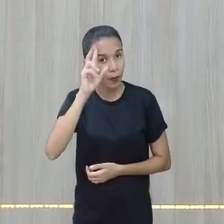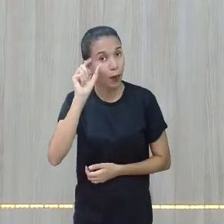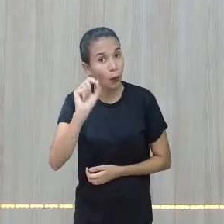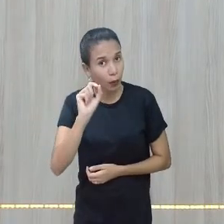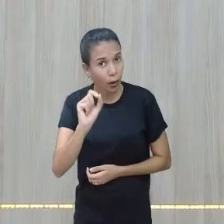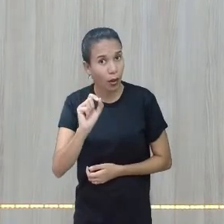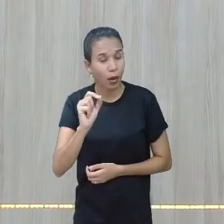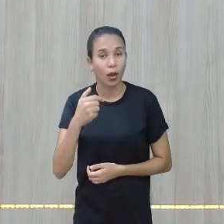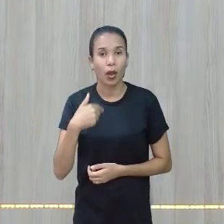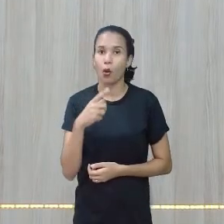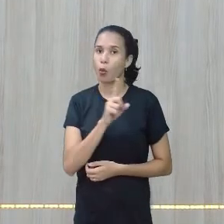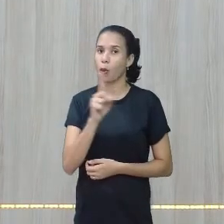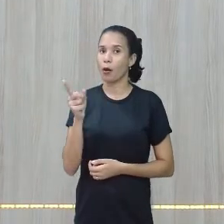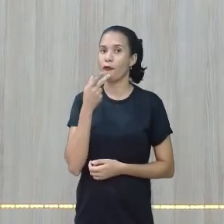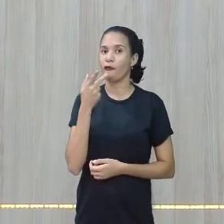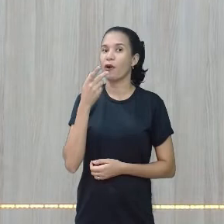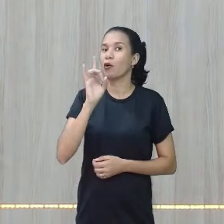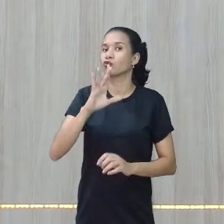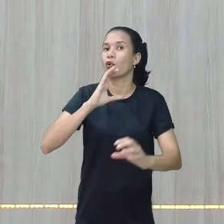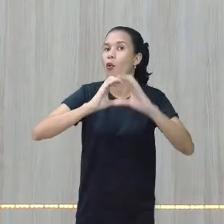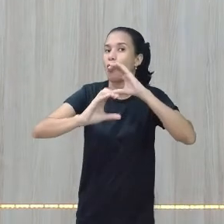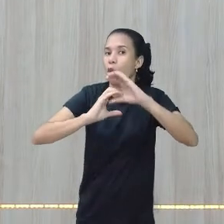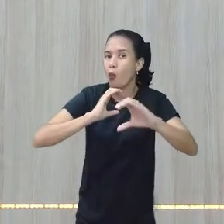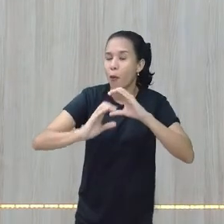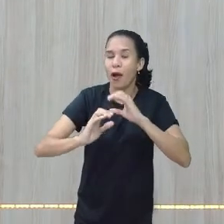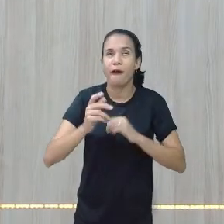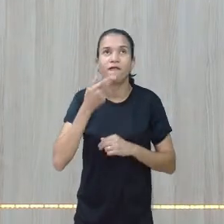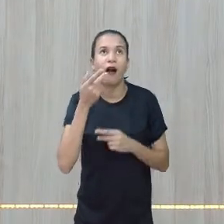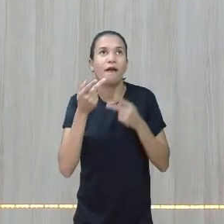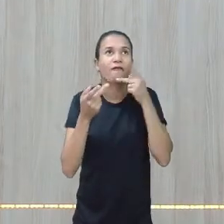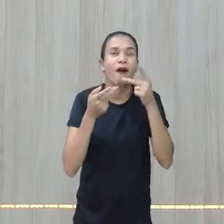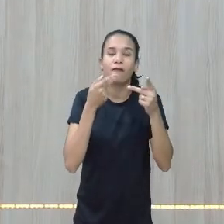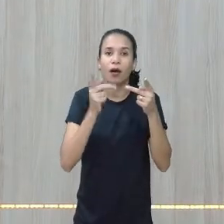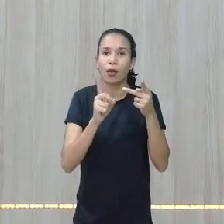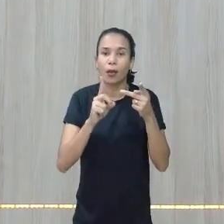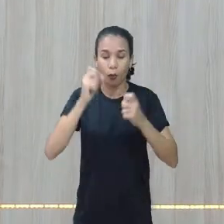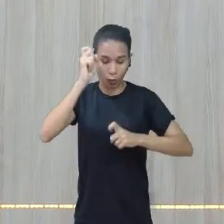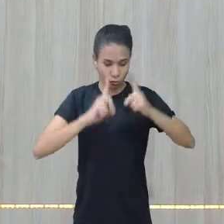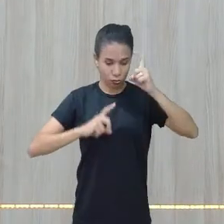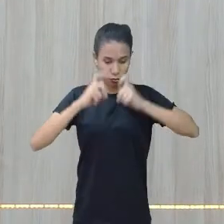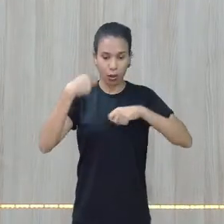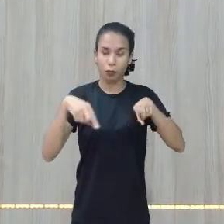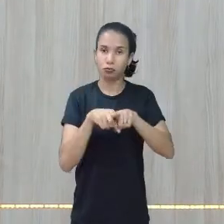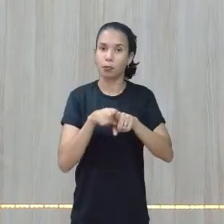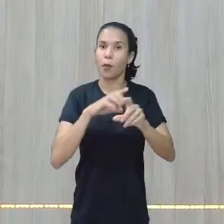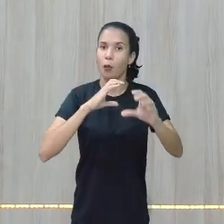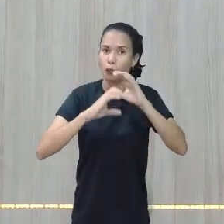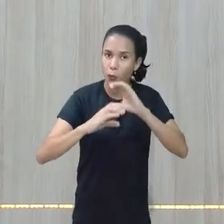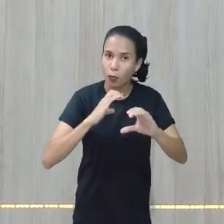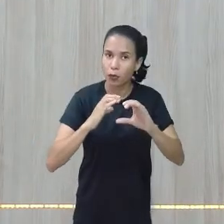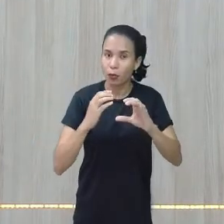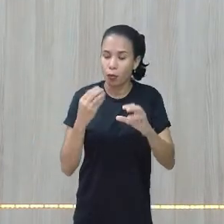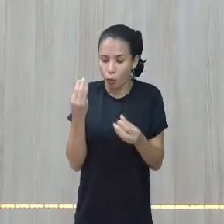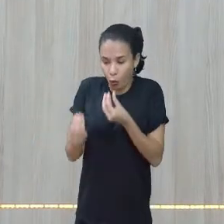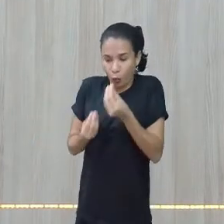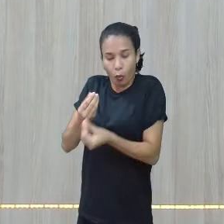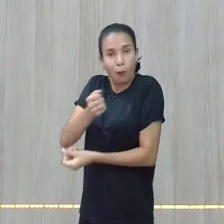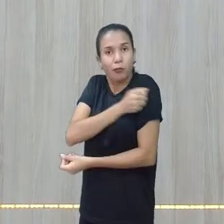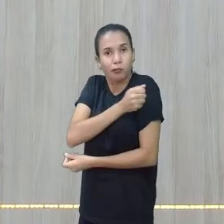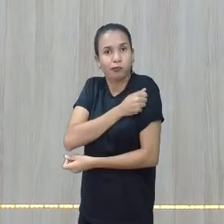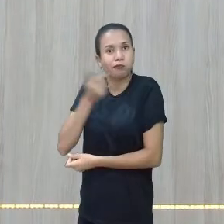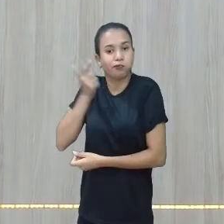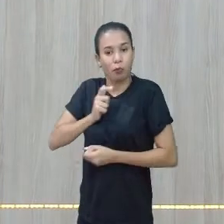que eu não me refiro apenas à comunicação verbal, a qualquer tipo de comunicação. A forma que o estudante consegue